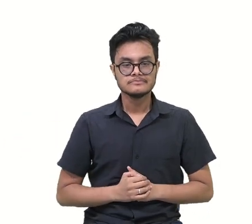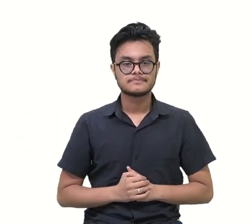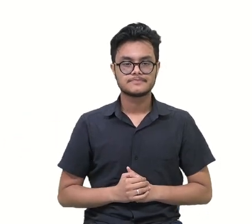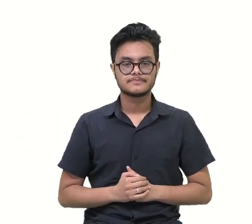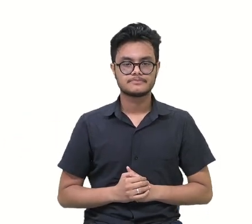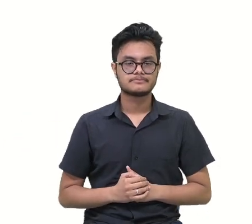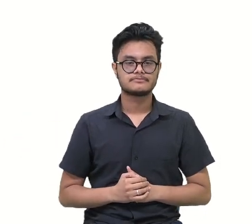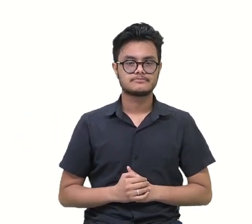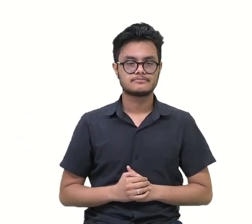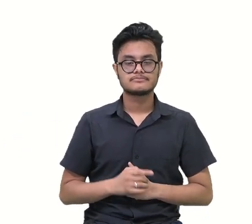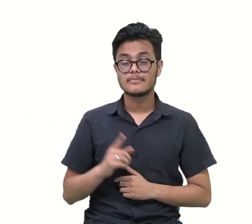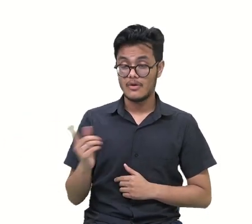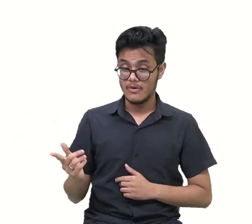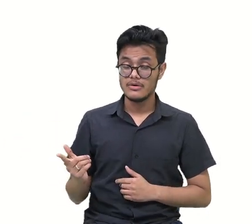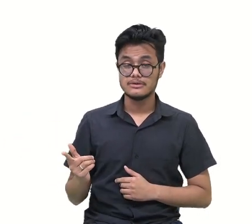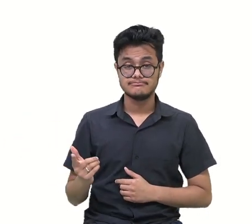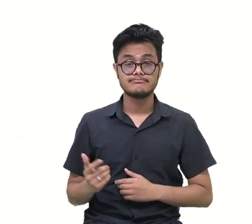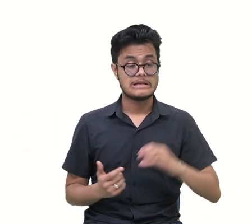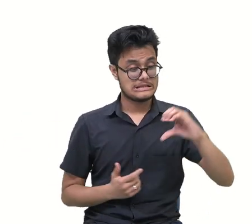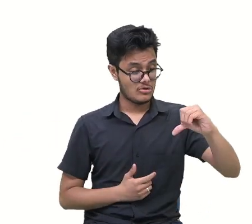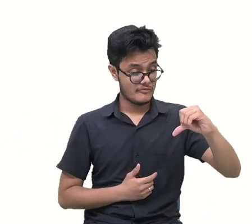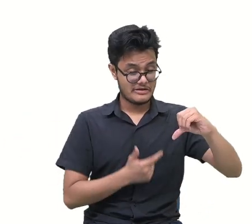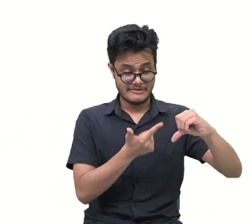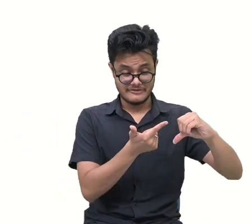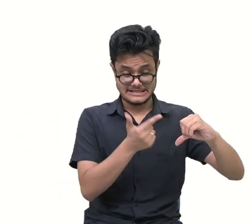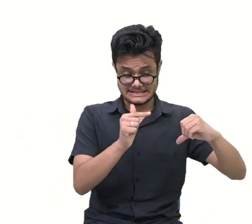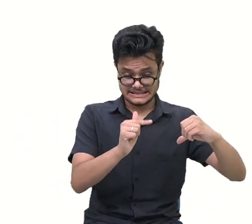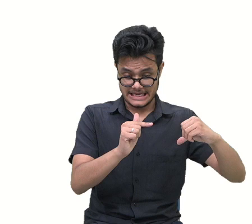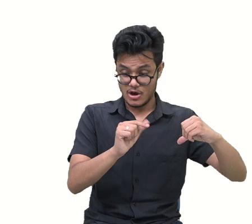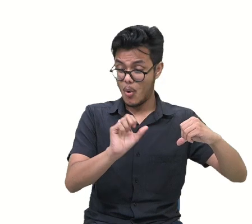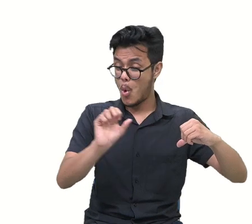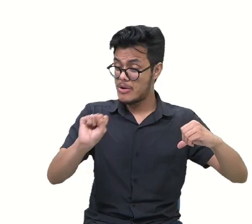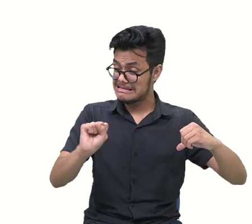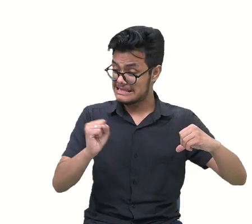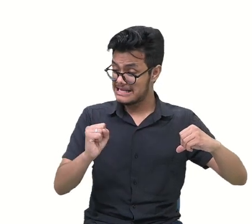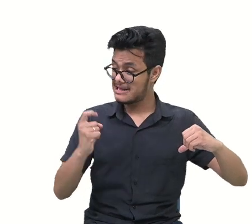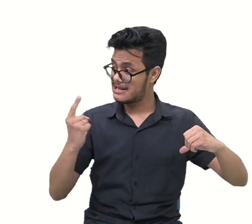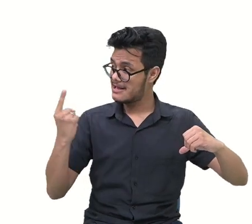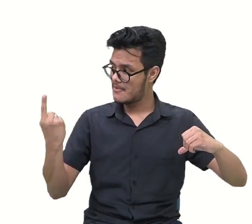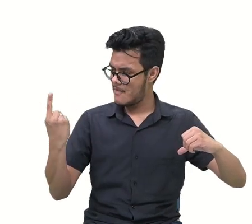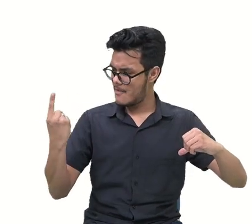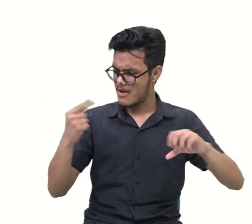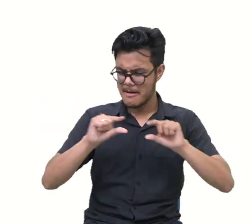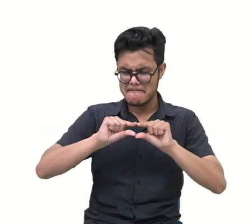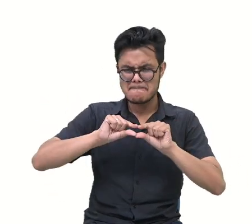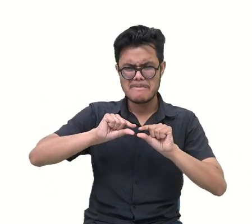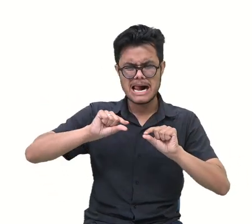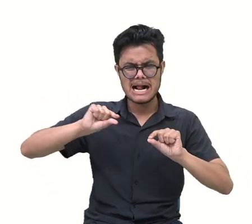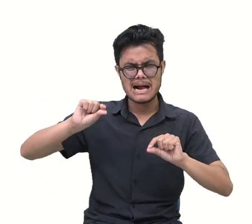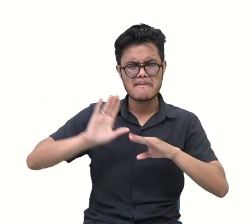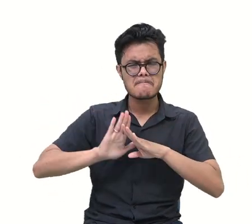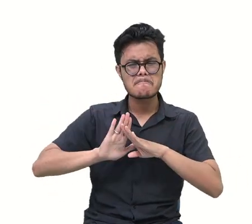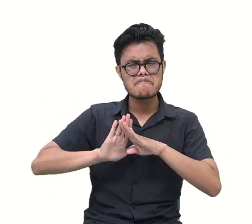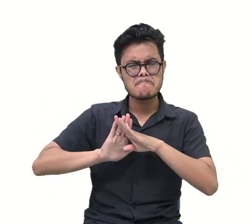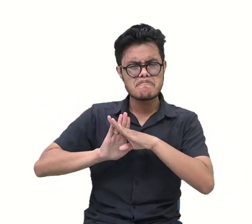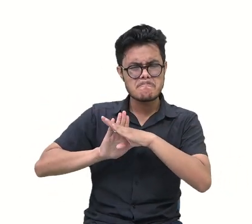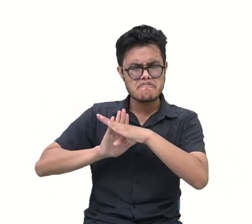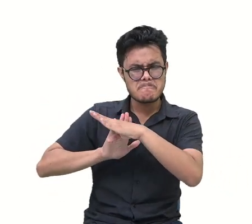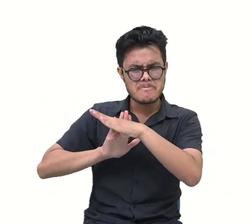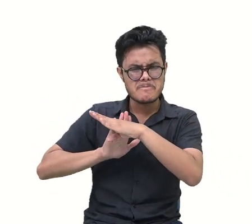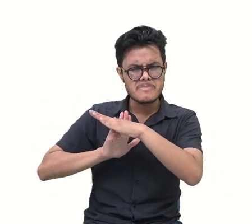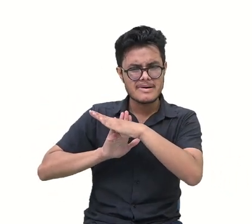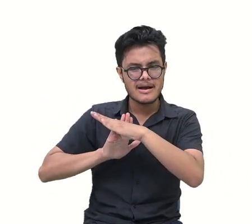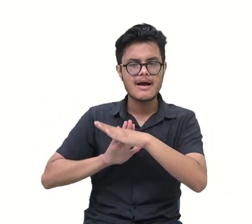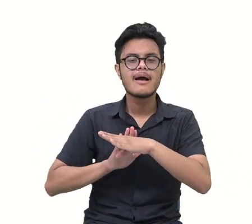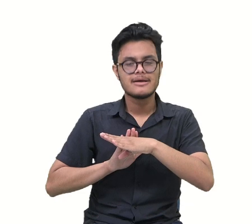Olha o outro salto, a diferença, né, de 81 para 27,